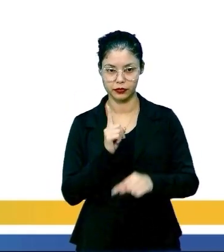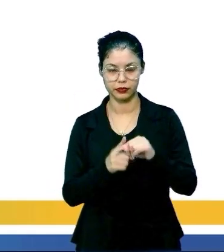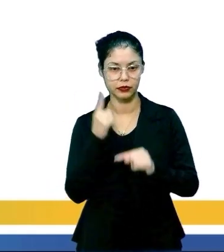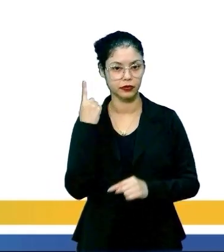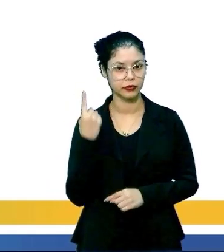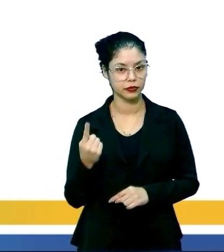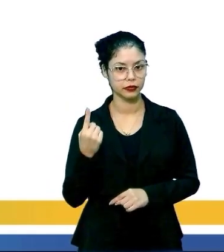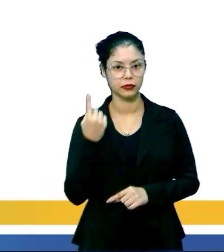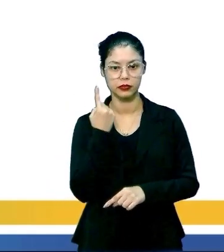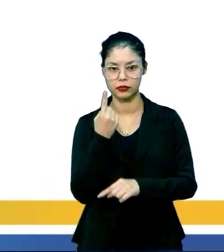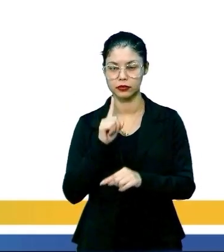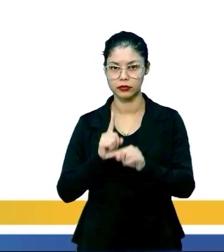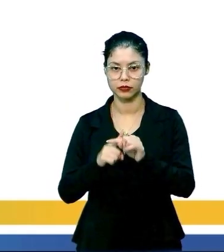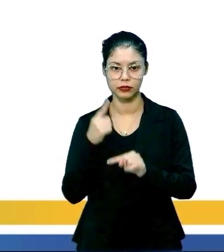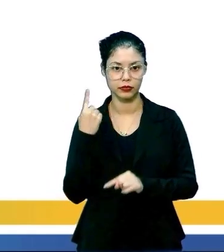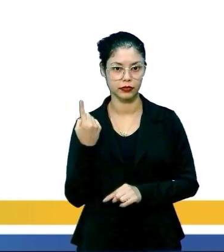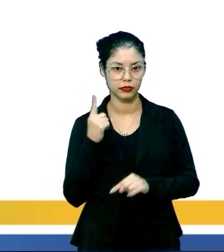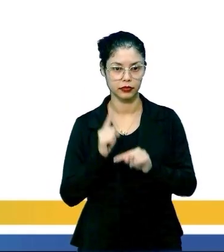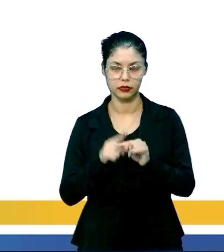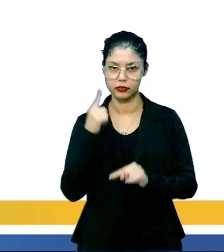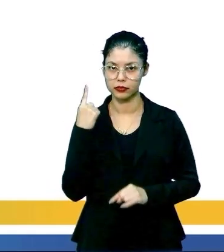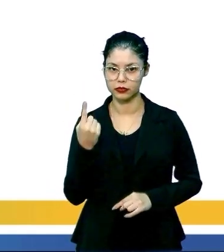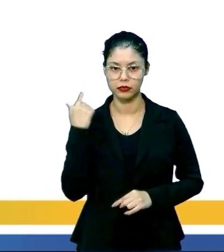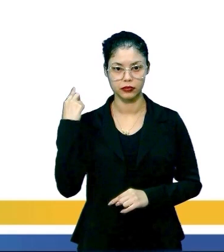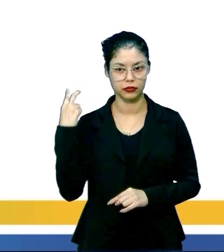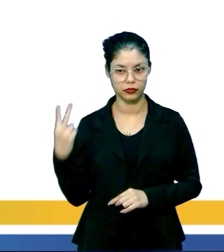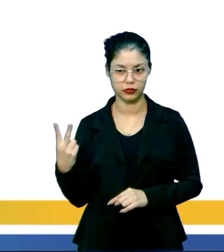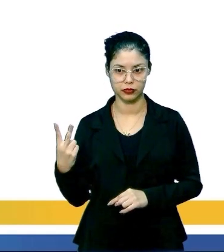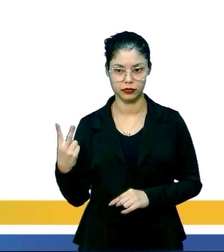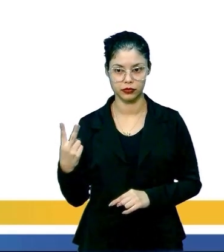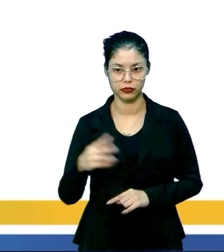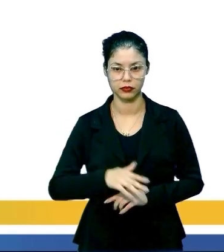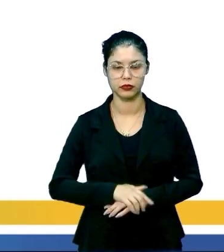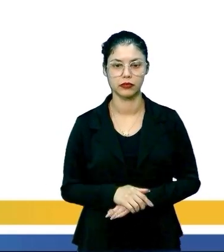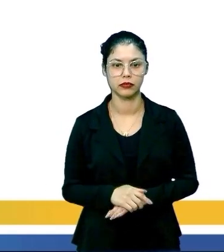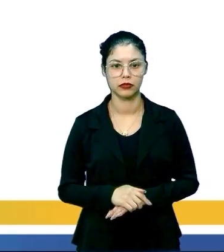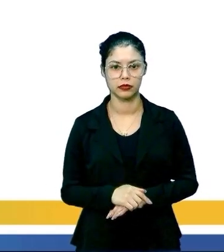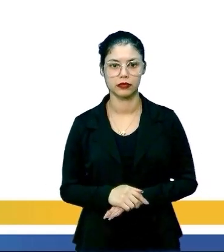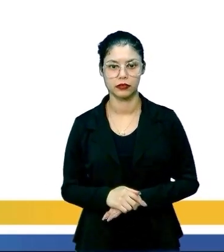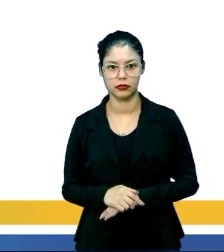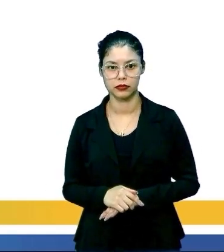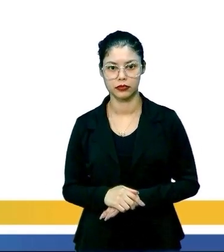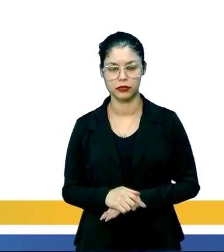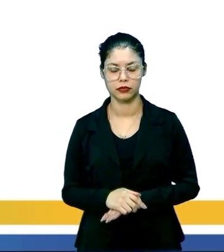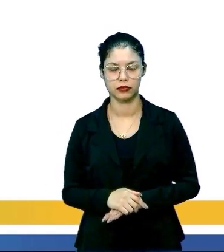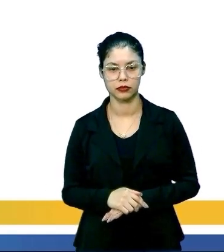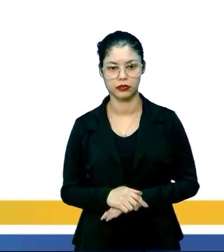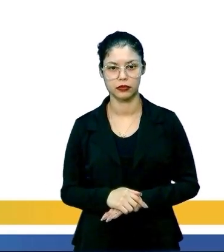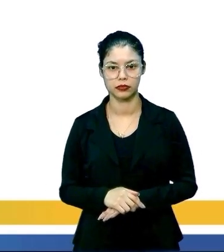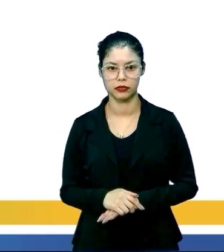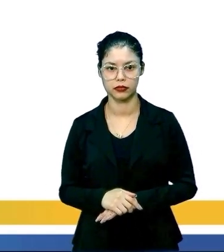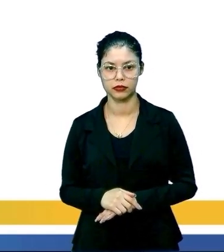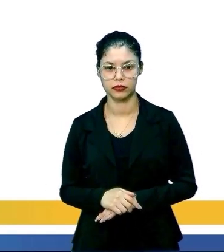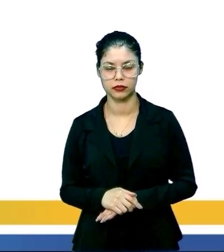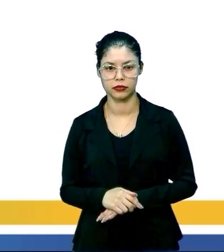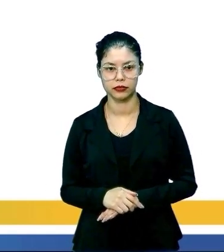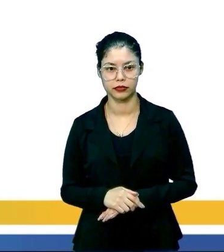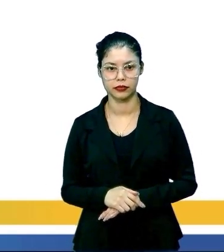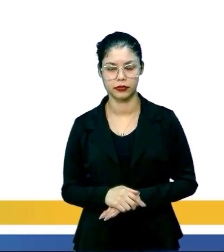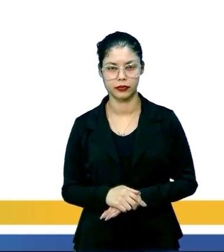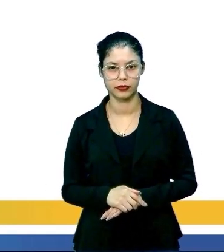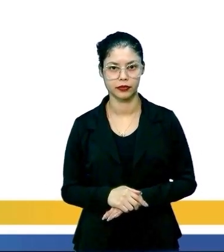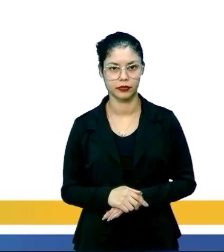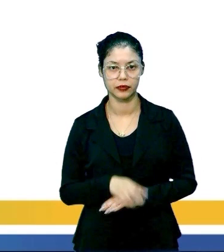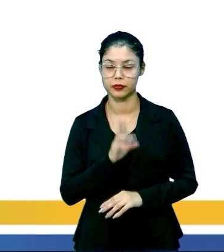função, tudo bem? Menos 1 ao quadrado mais 1, que é igual a 1 mais 1, que é igual a